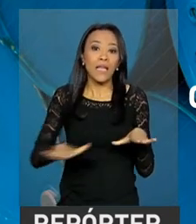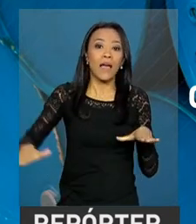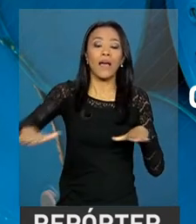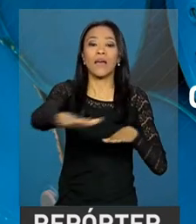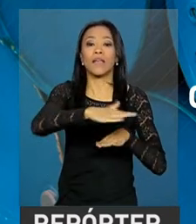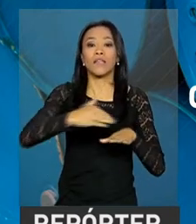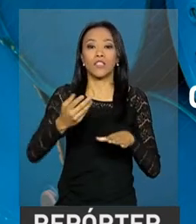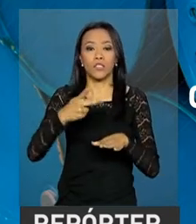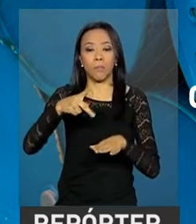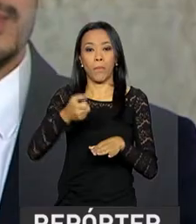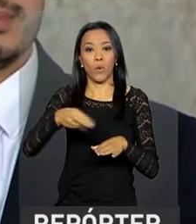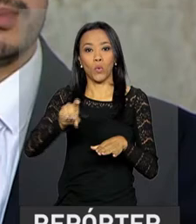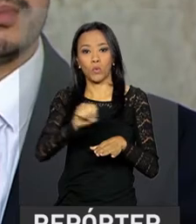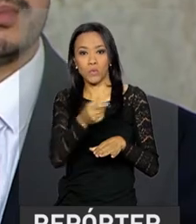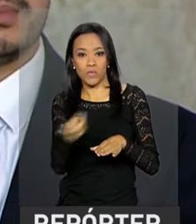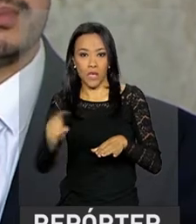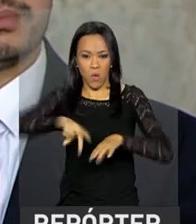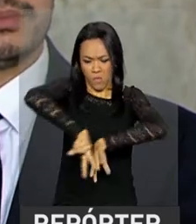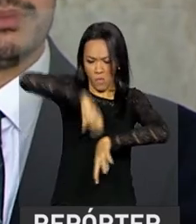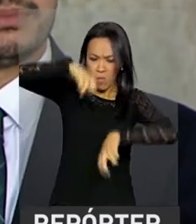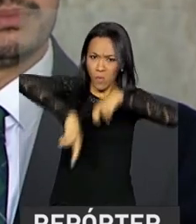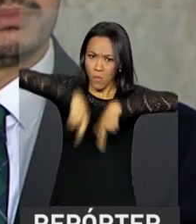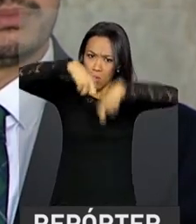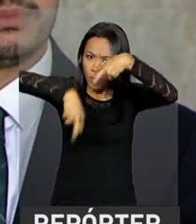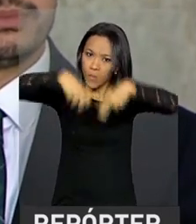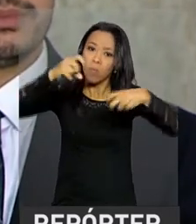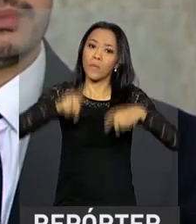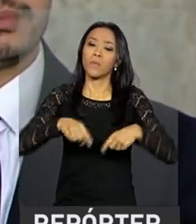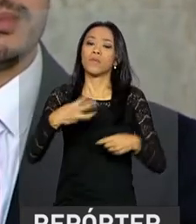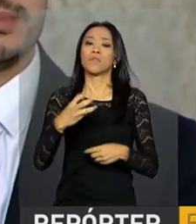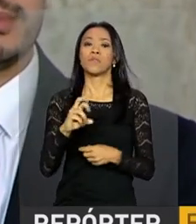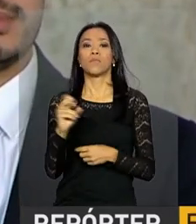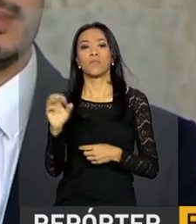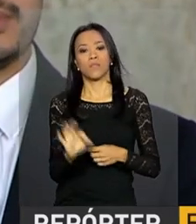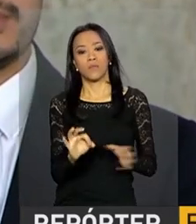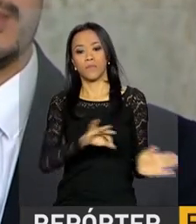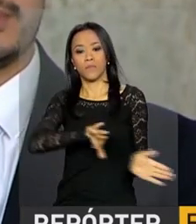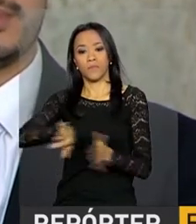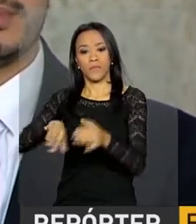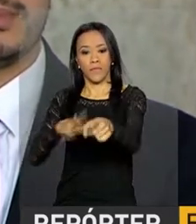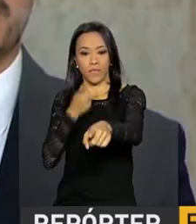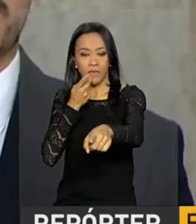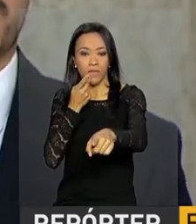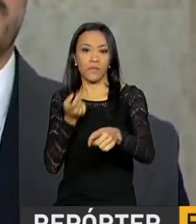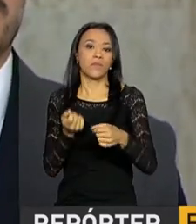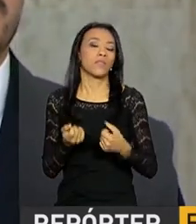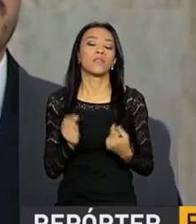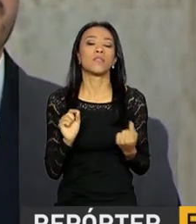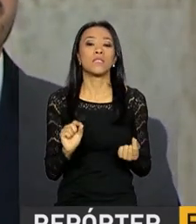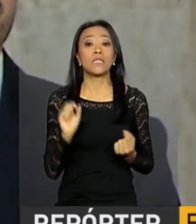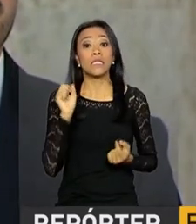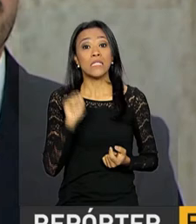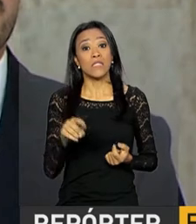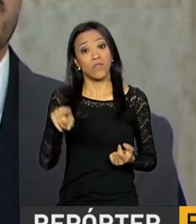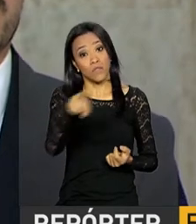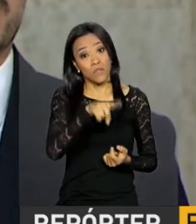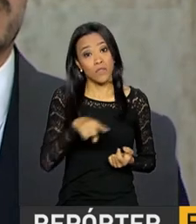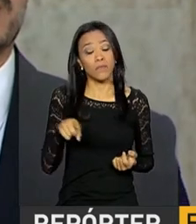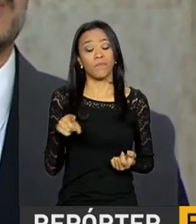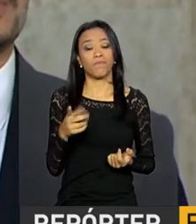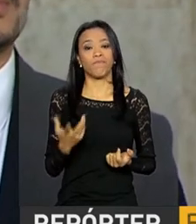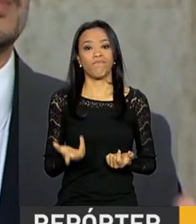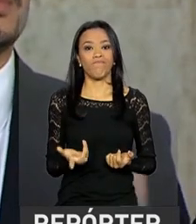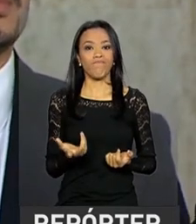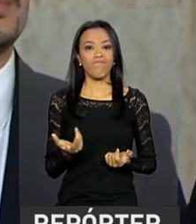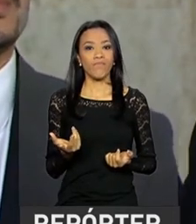25% têm punição porque a gente quer que elas cumpram esse conteúdo então senhores e só concluiu